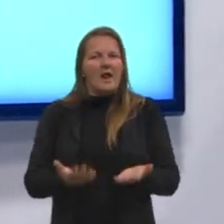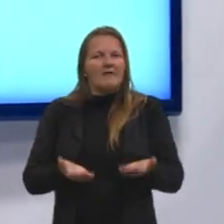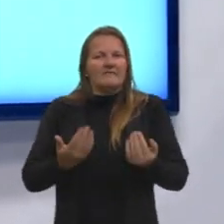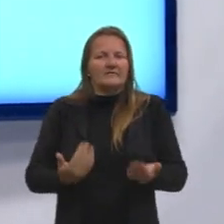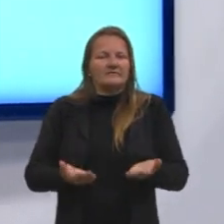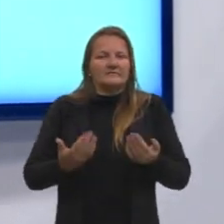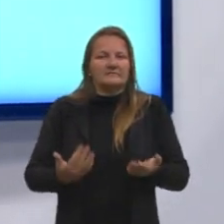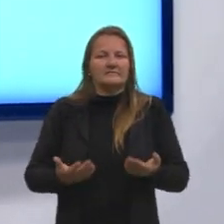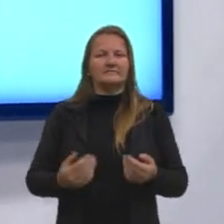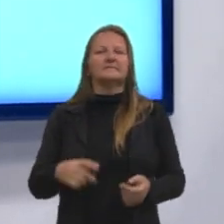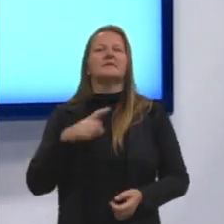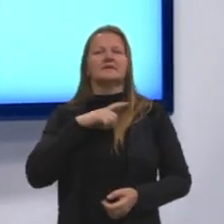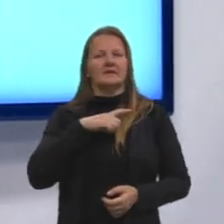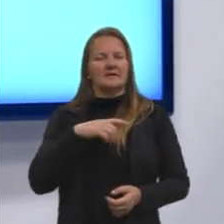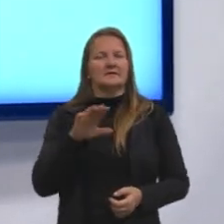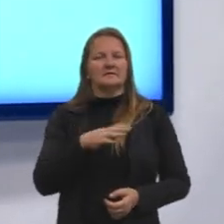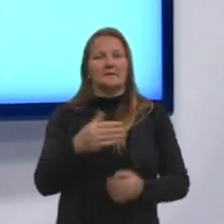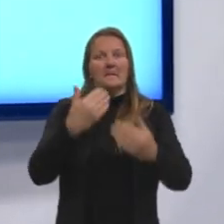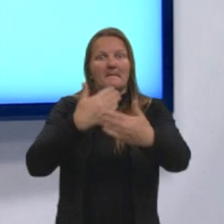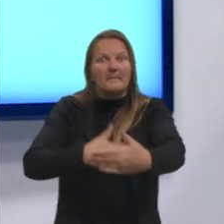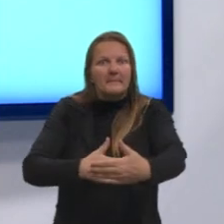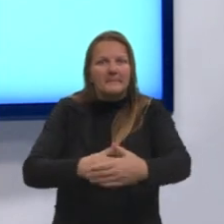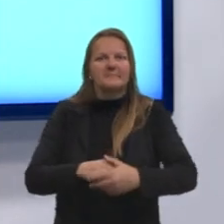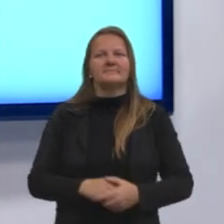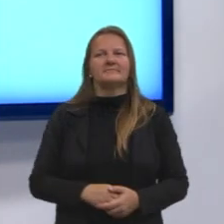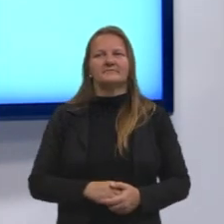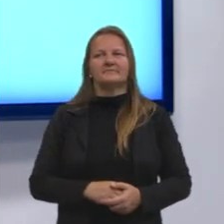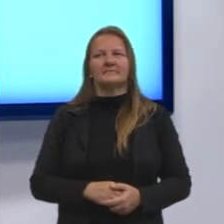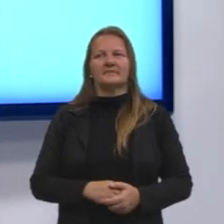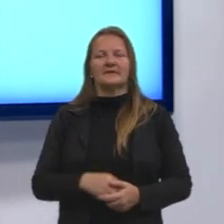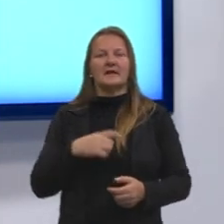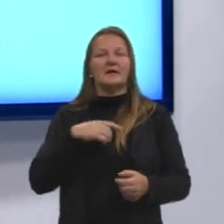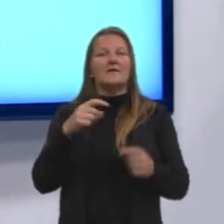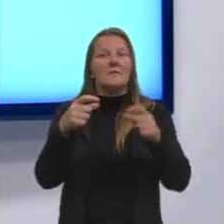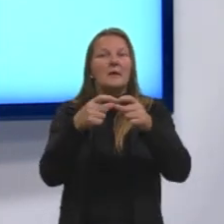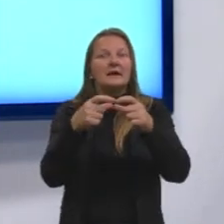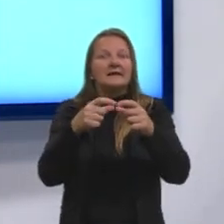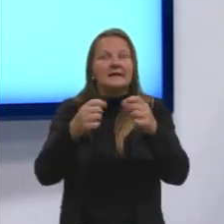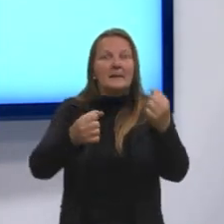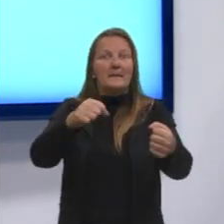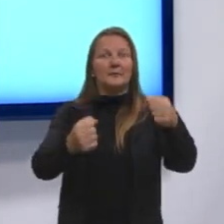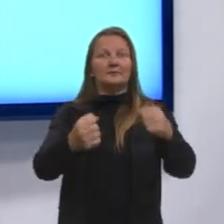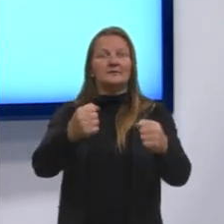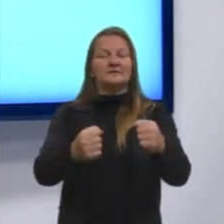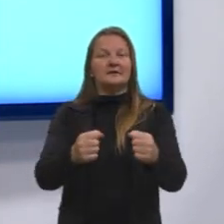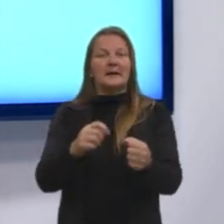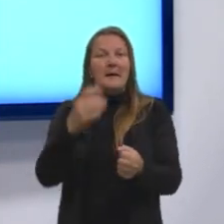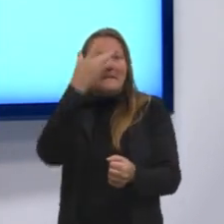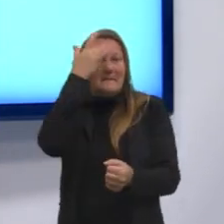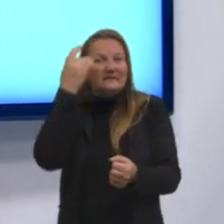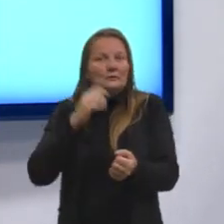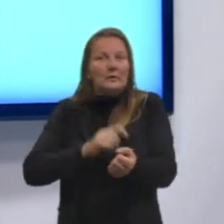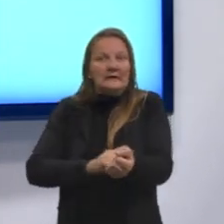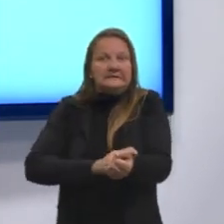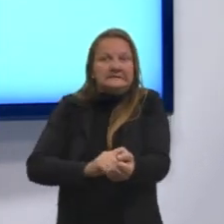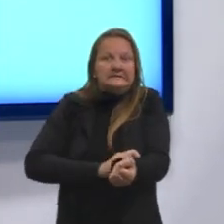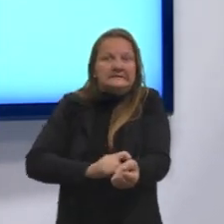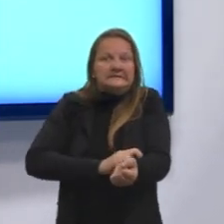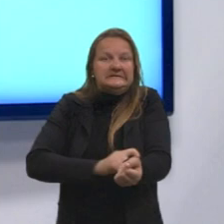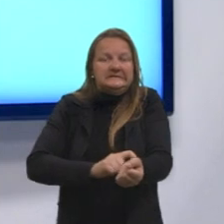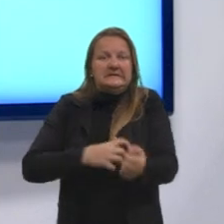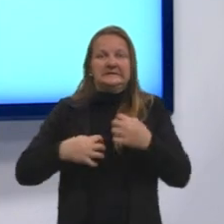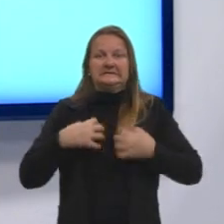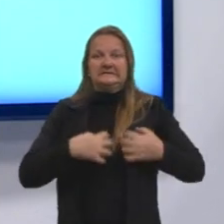terão situações né provas né Carteira de motorista né quantas pessoas ficam ansiosas na hora de fazer a prova